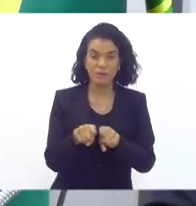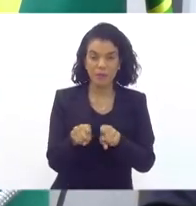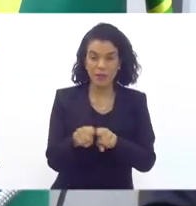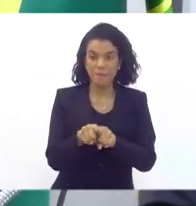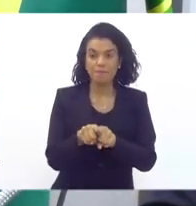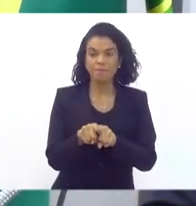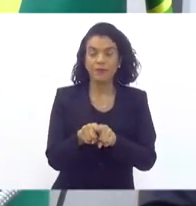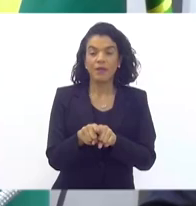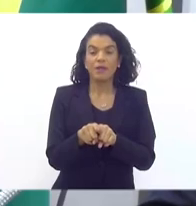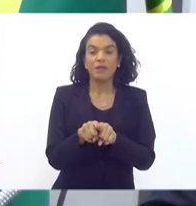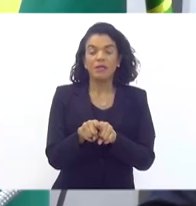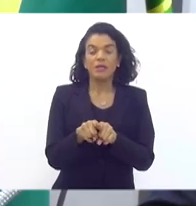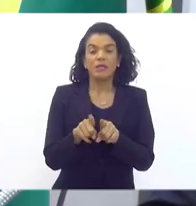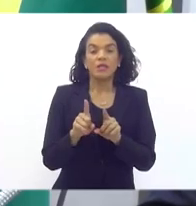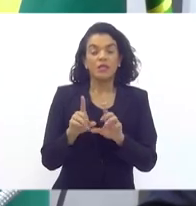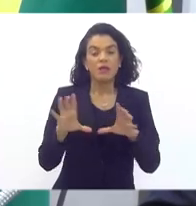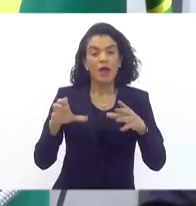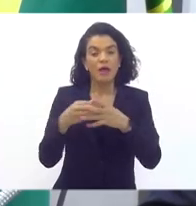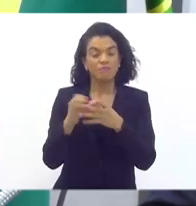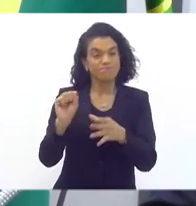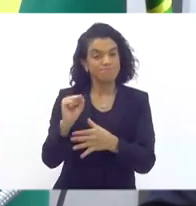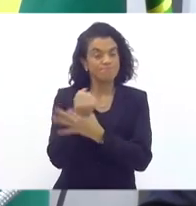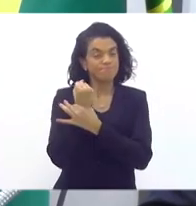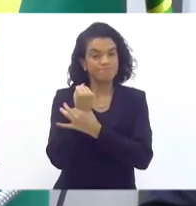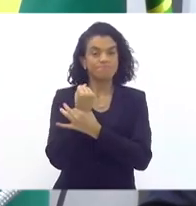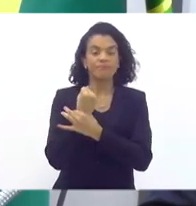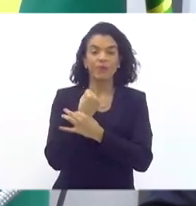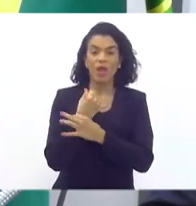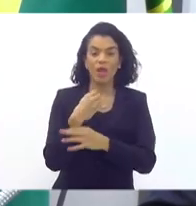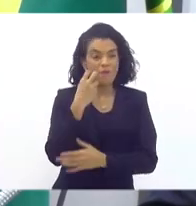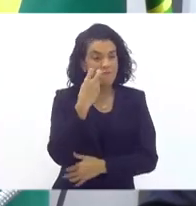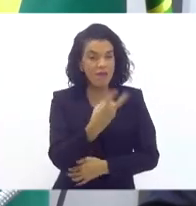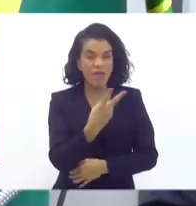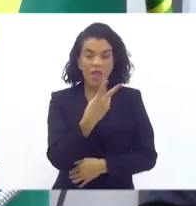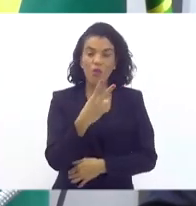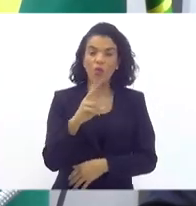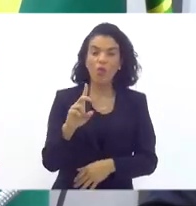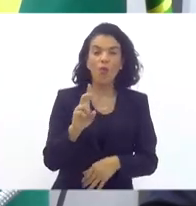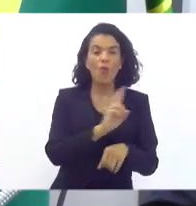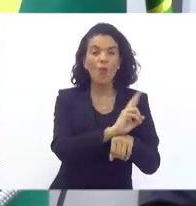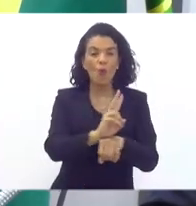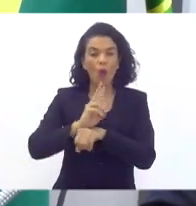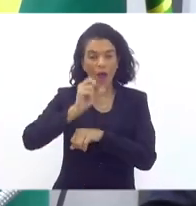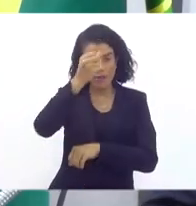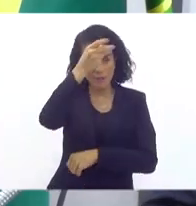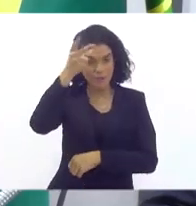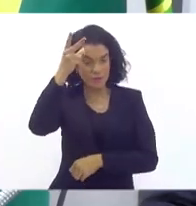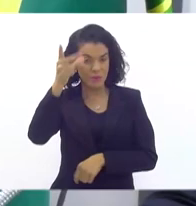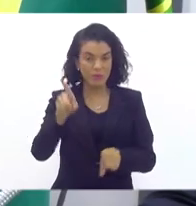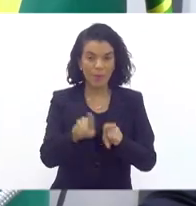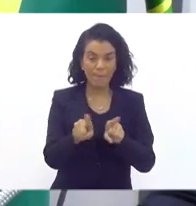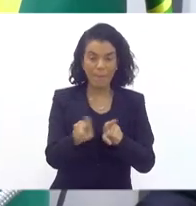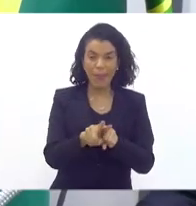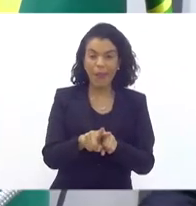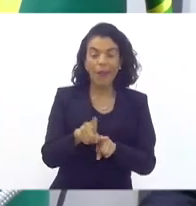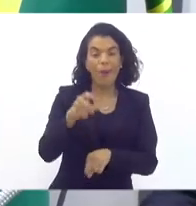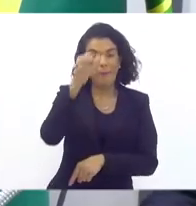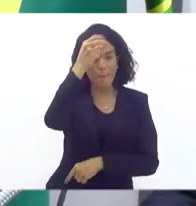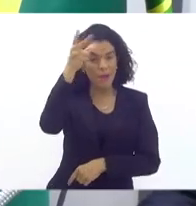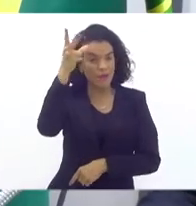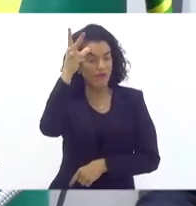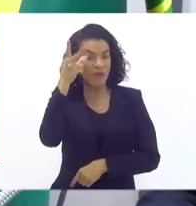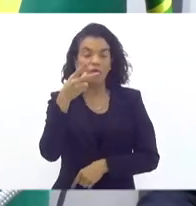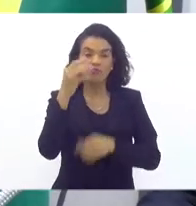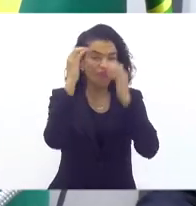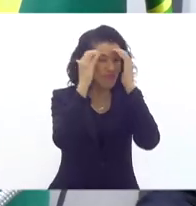de salvaguarda das forças de segurança justamente nesse momento que a gente vê uma guarda municipal tão bombalida o prefeito desrespeitando eu me